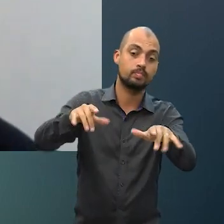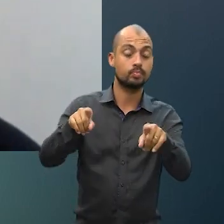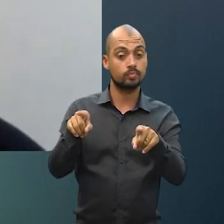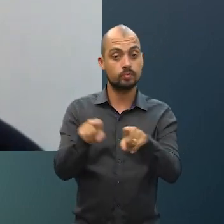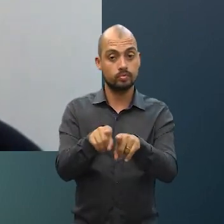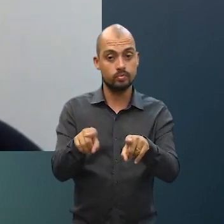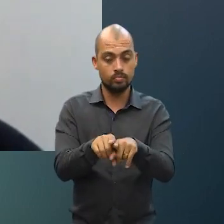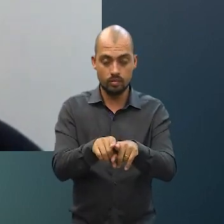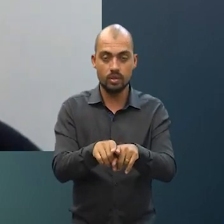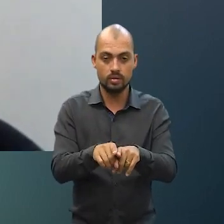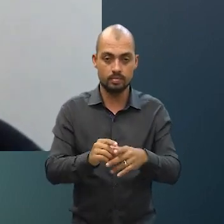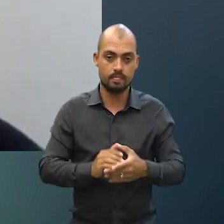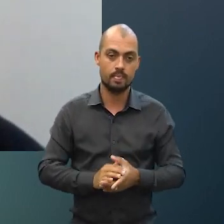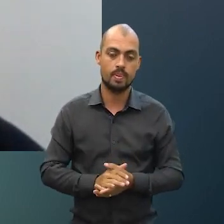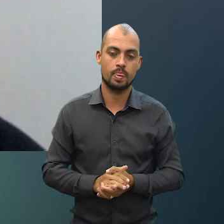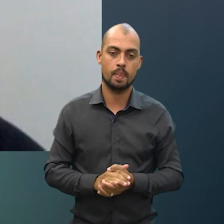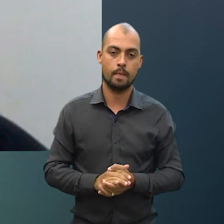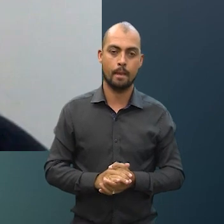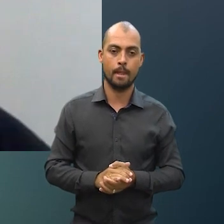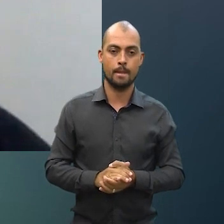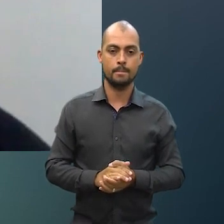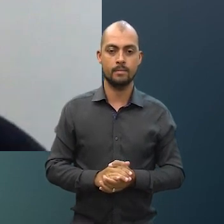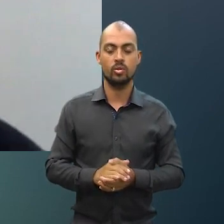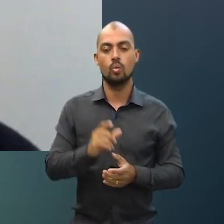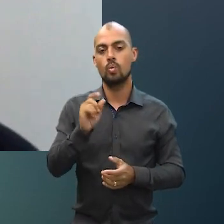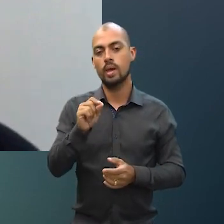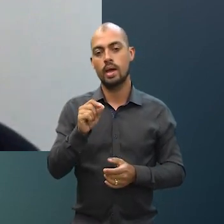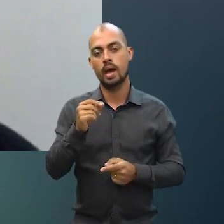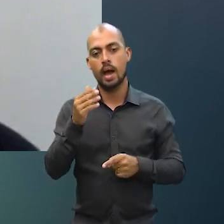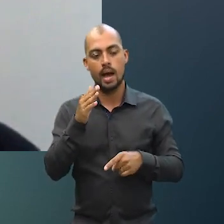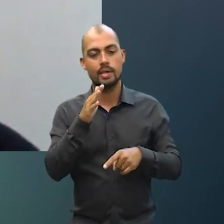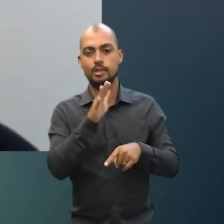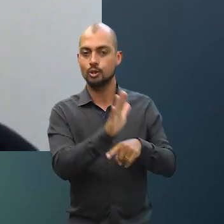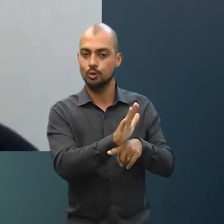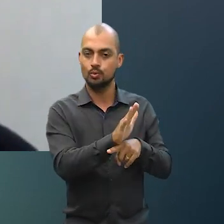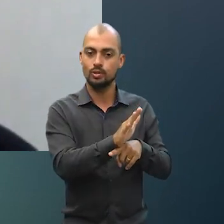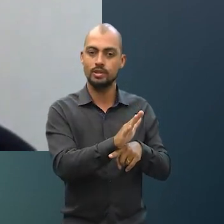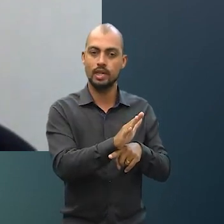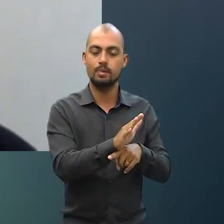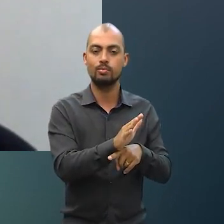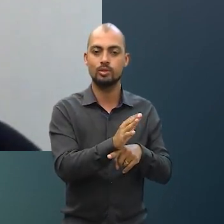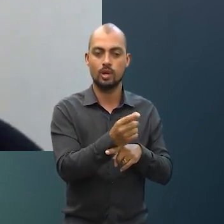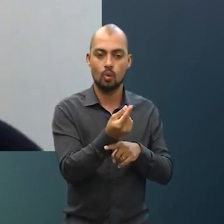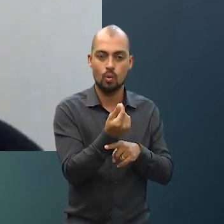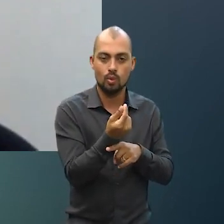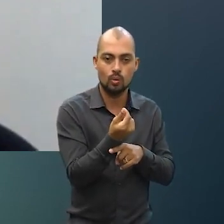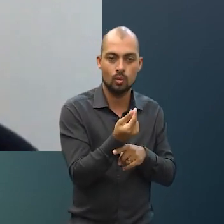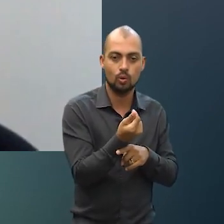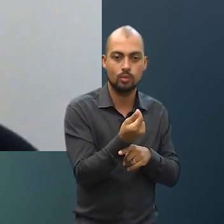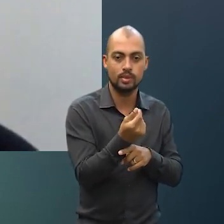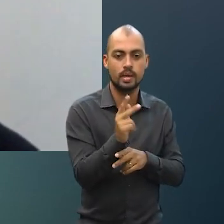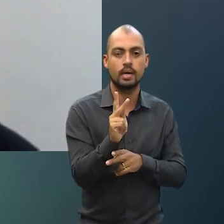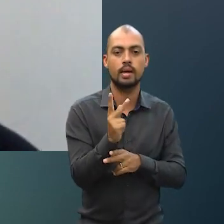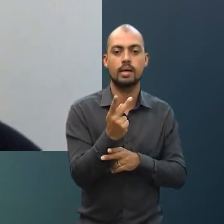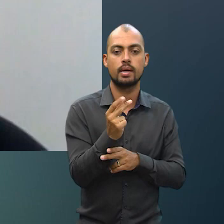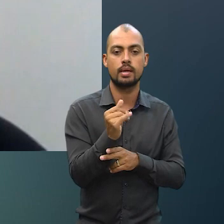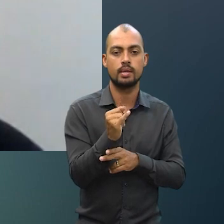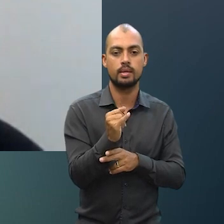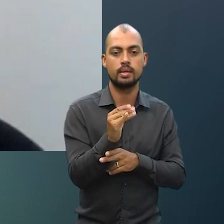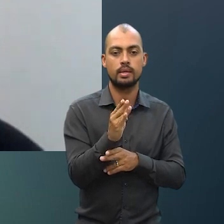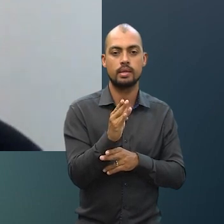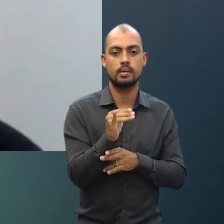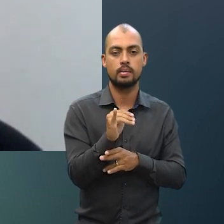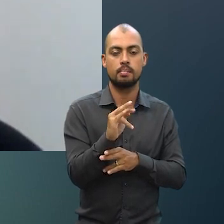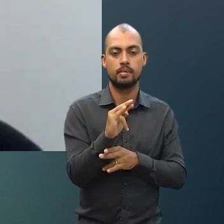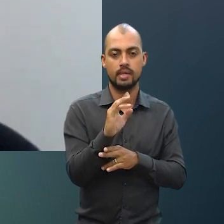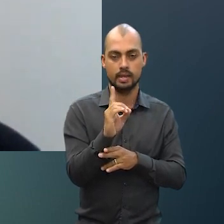isso, vem a questão de contribuir novamente com a economia hídrica, com a sustentabilidade,